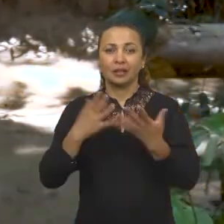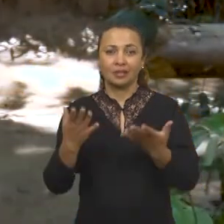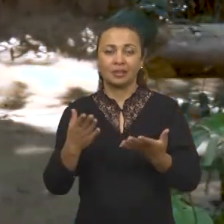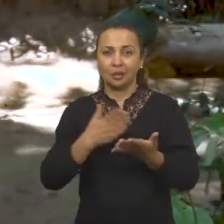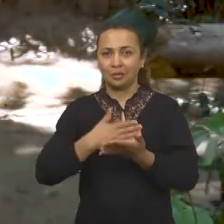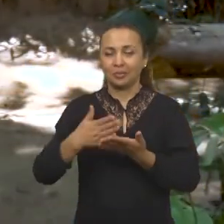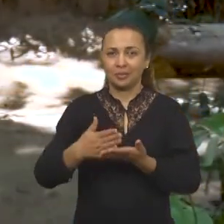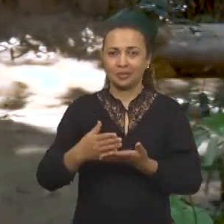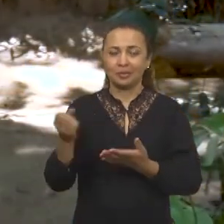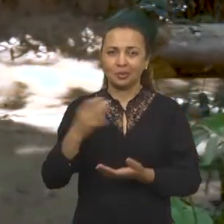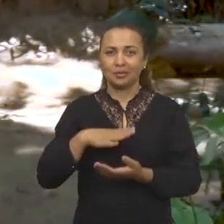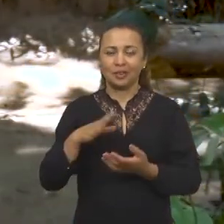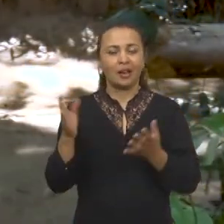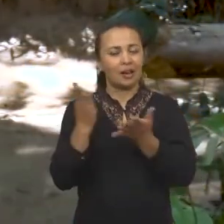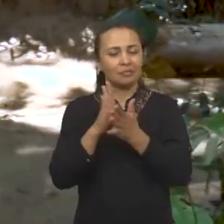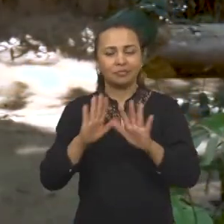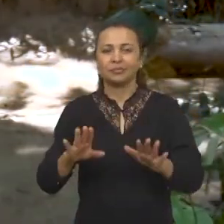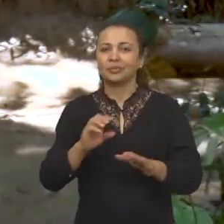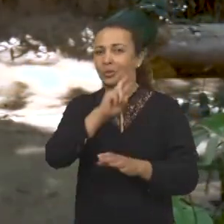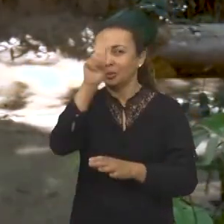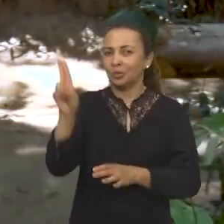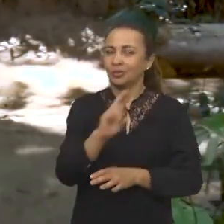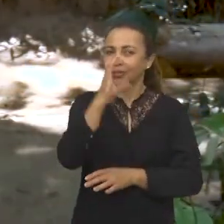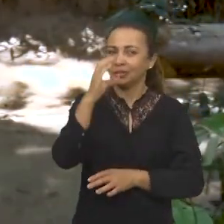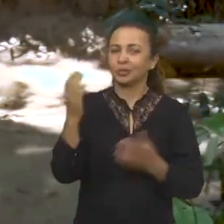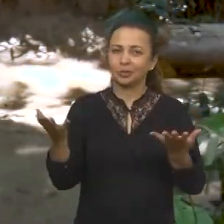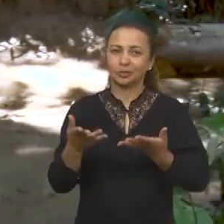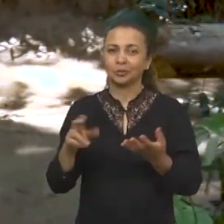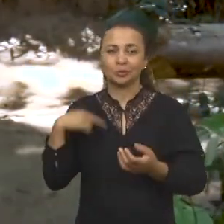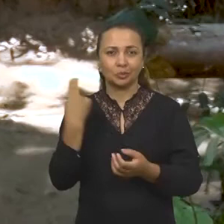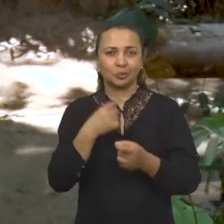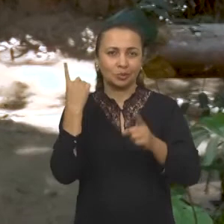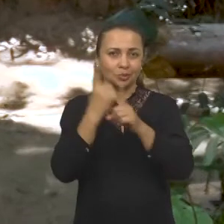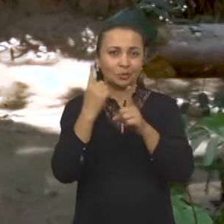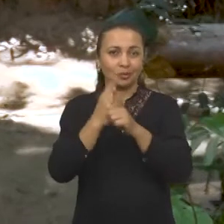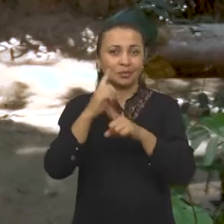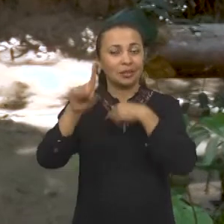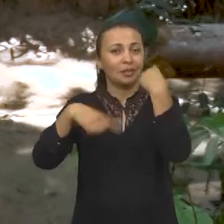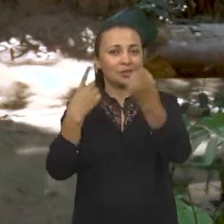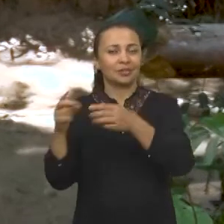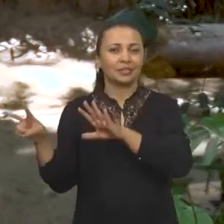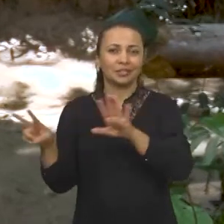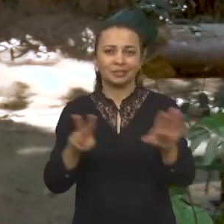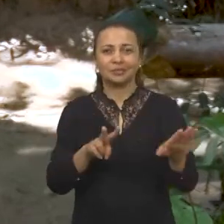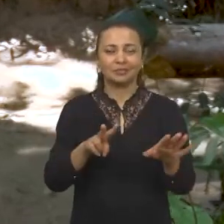E com essa iniciativa inovadora, encerramos o Universciência de hoje. O nosso encontro marcado é na